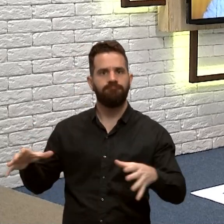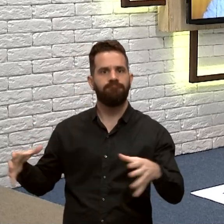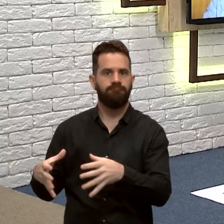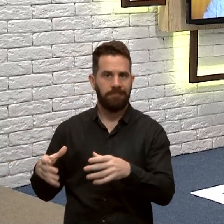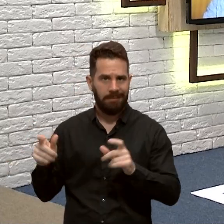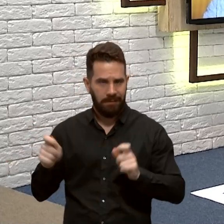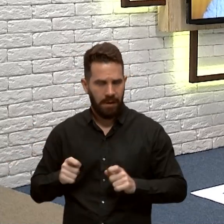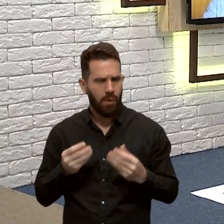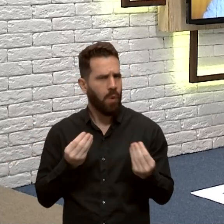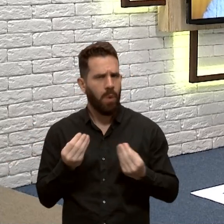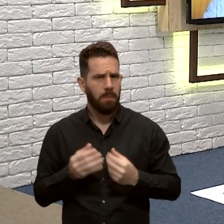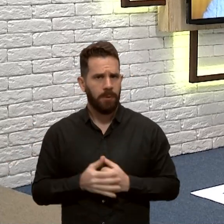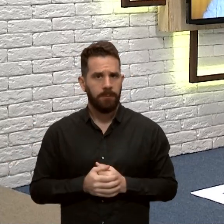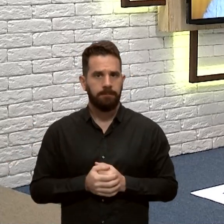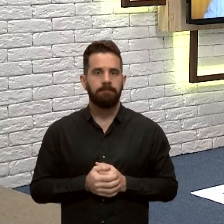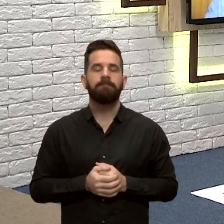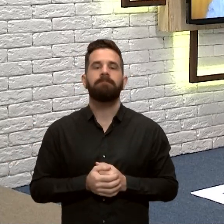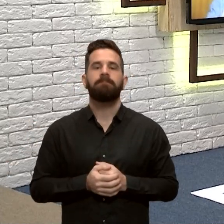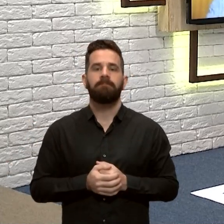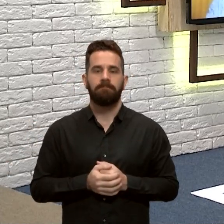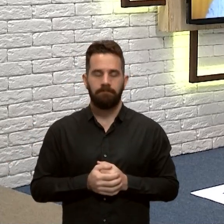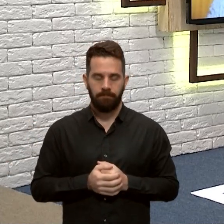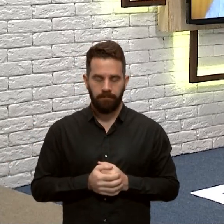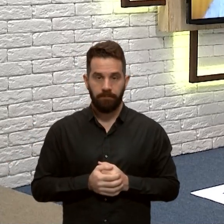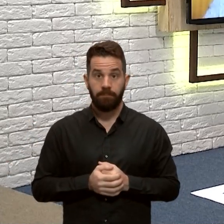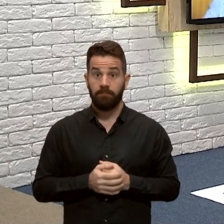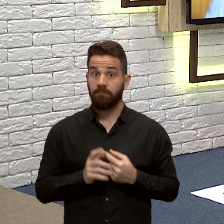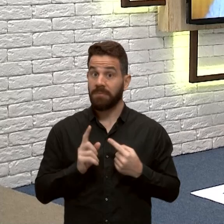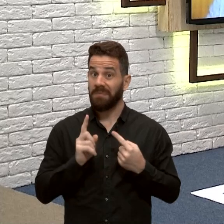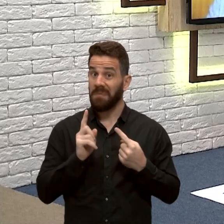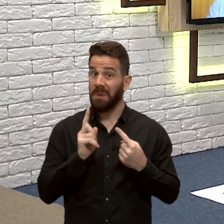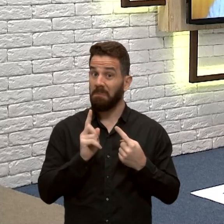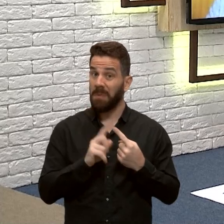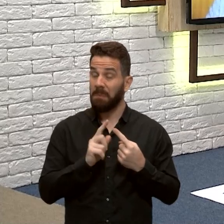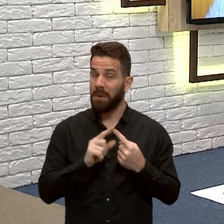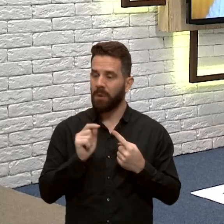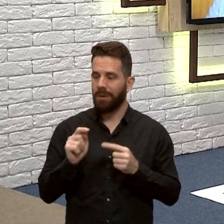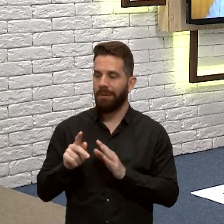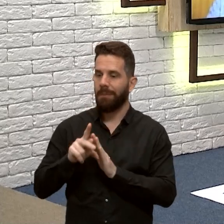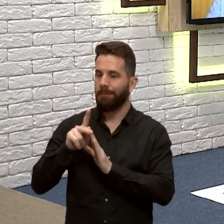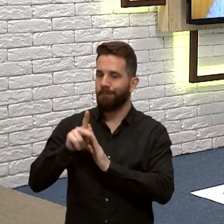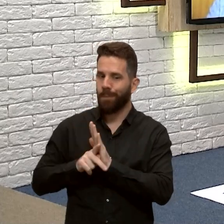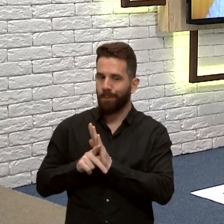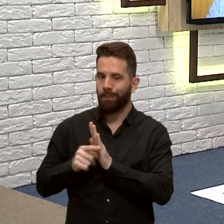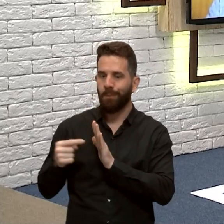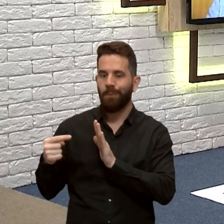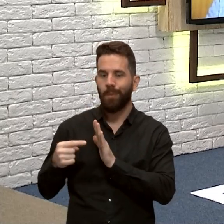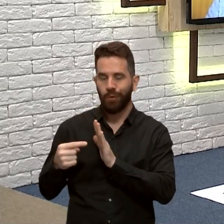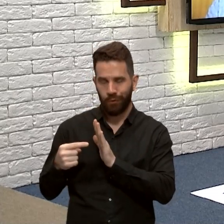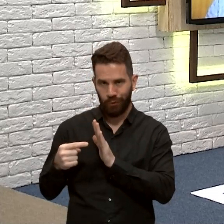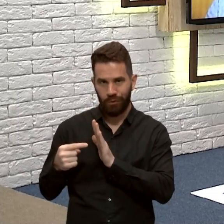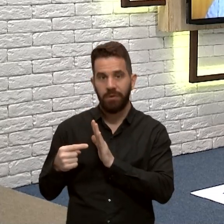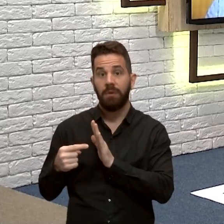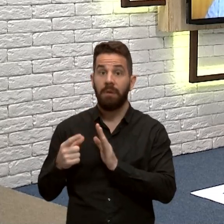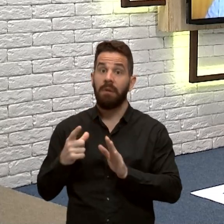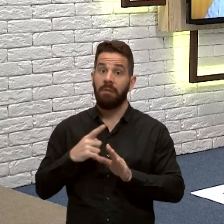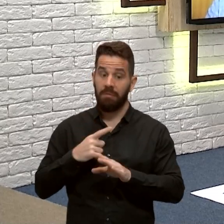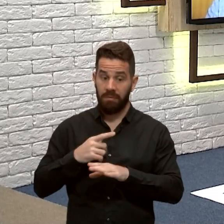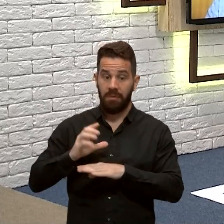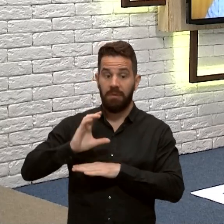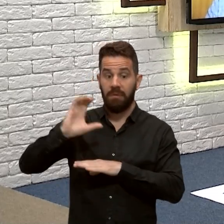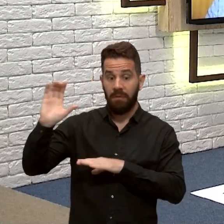Camila, a primeira observação é dizer que é um projeto que ele está articulado, ele conta com o financiamento da